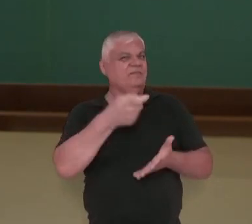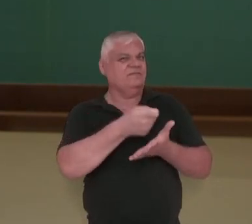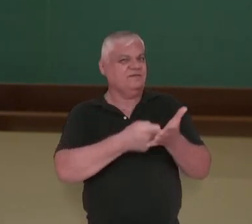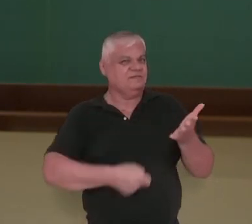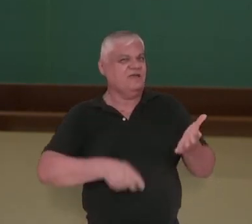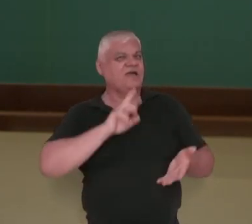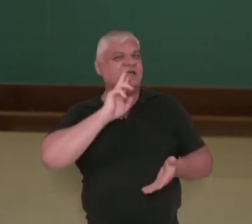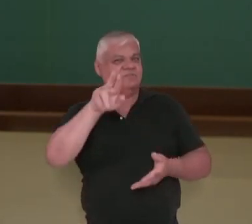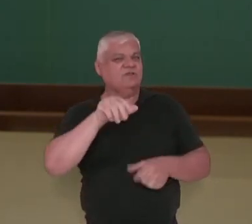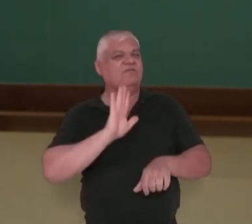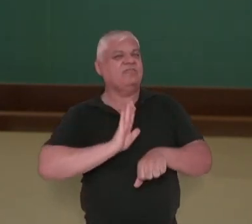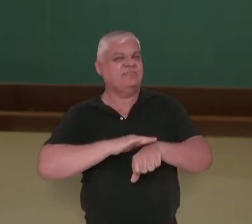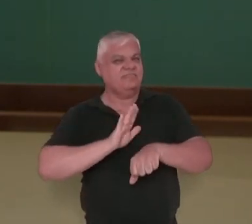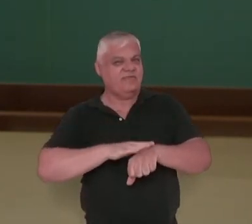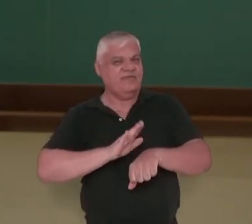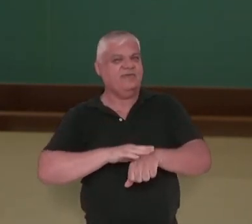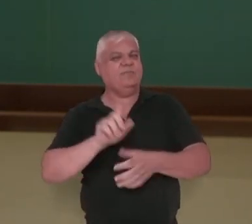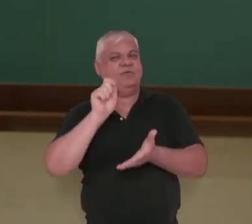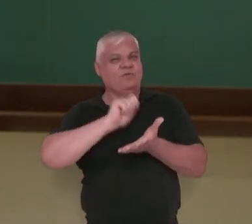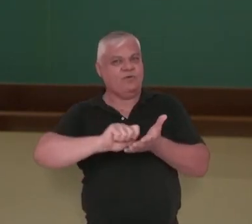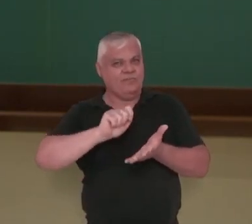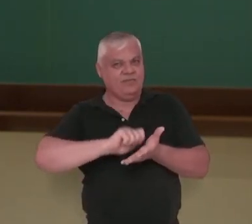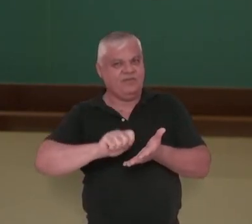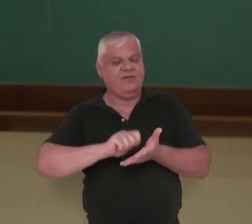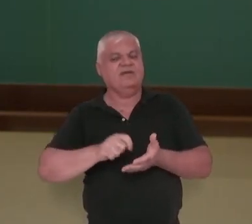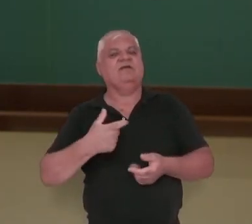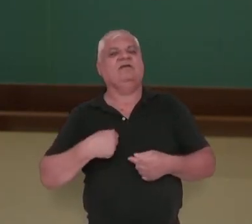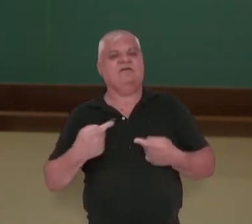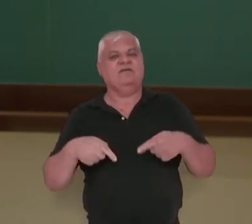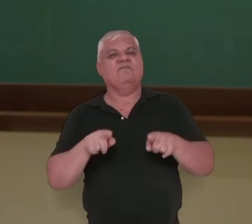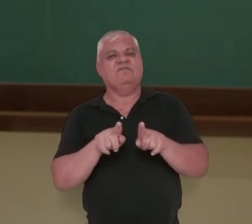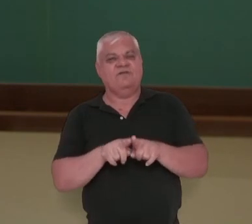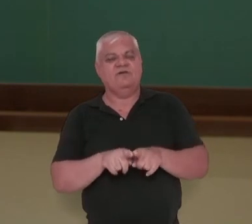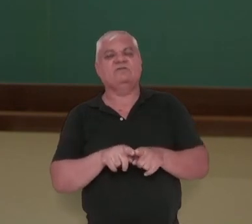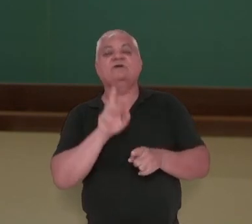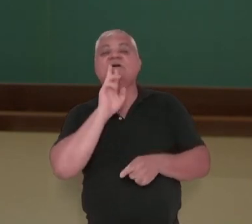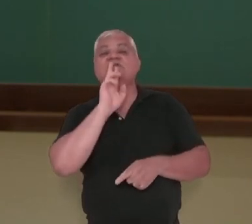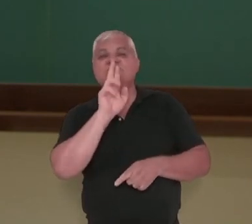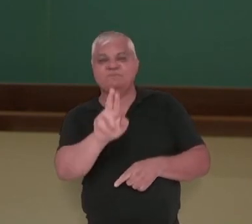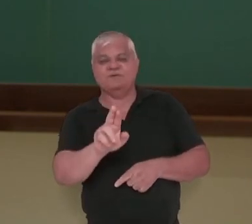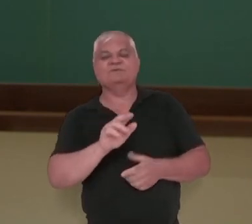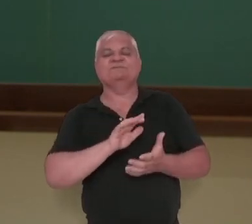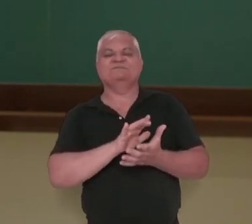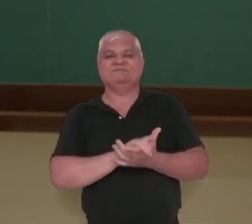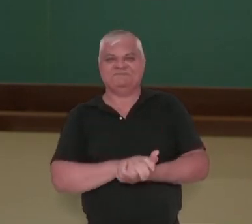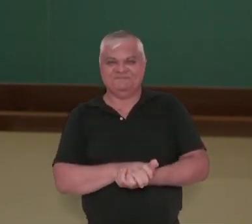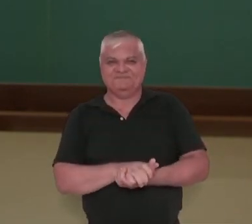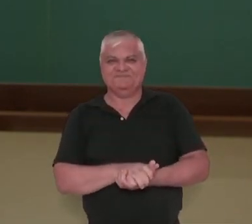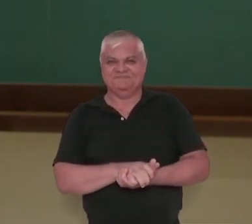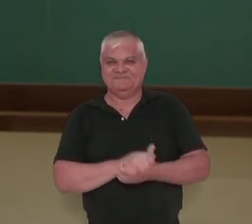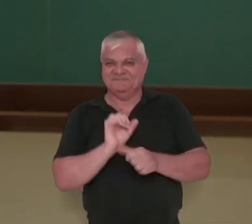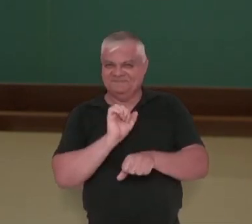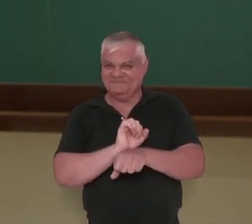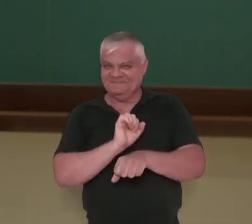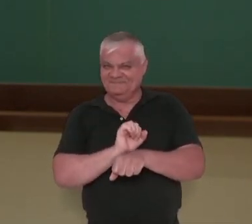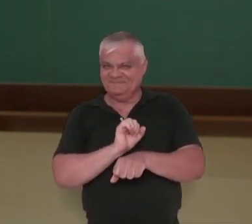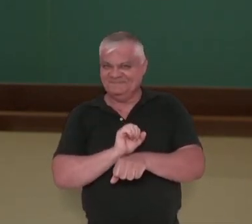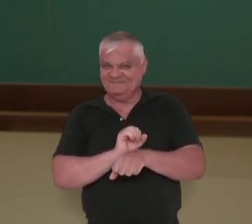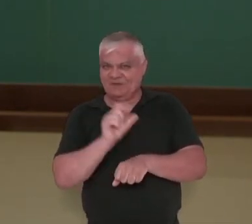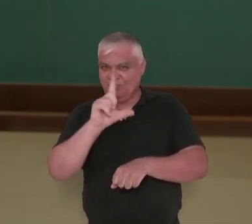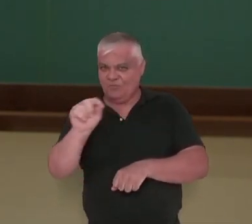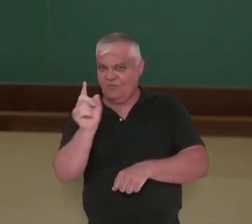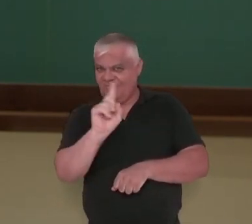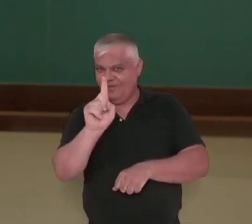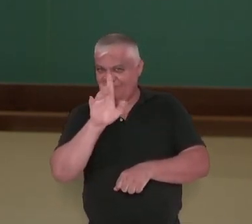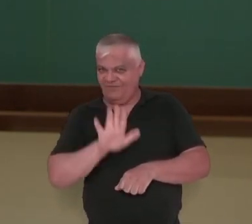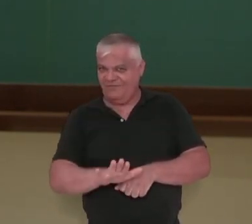tarefa. Mas eu vou dar um tempinho para você copiar ela no teu caderno, para você responder e eu já retorno. Eu estou te esperando aqui, tá? Não vai embora, não.